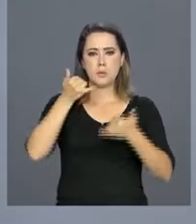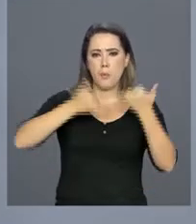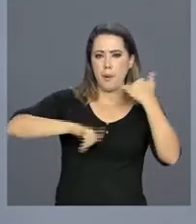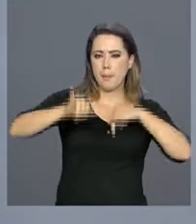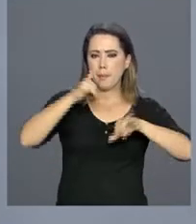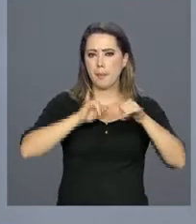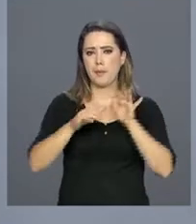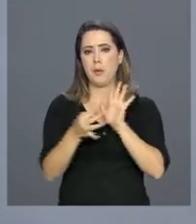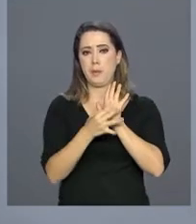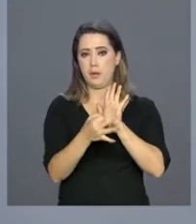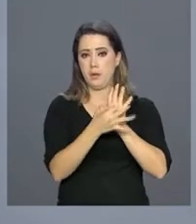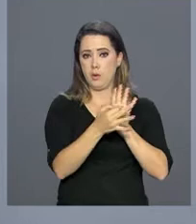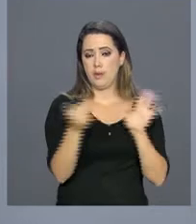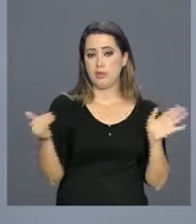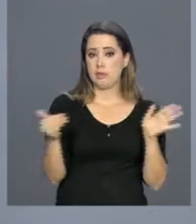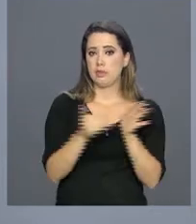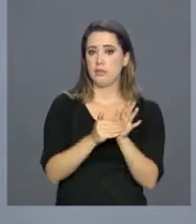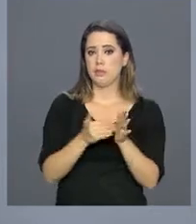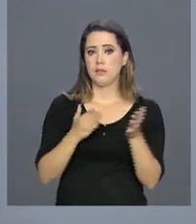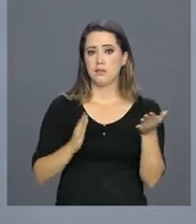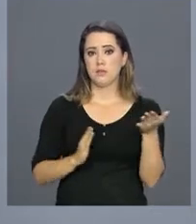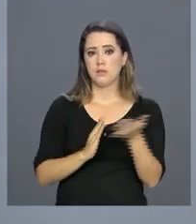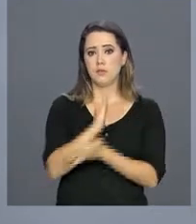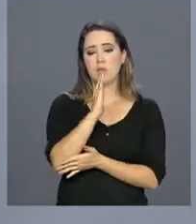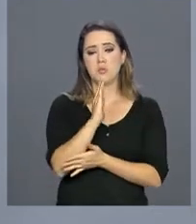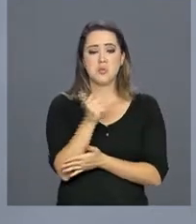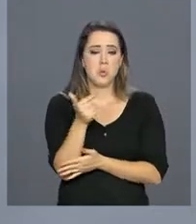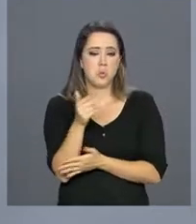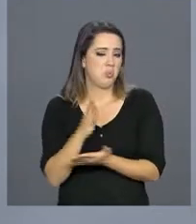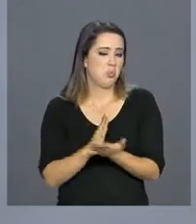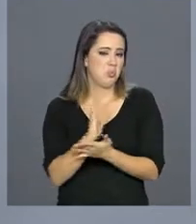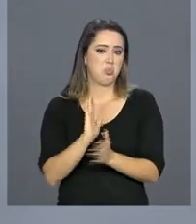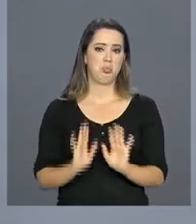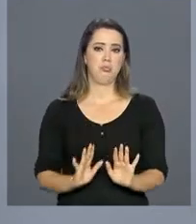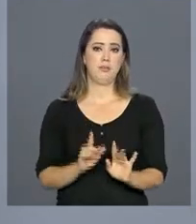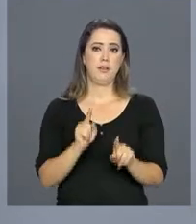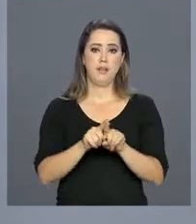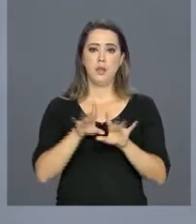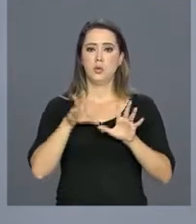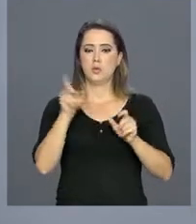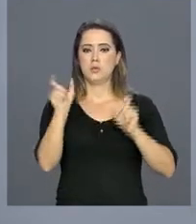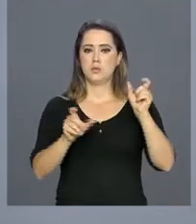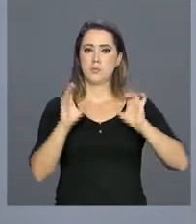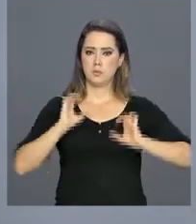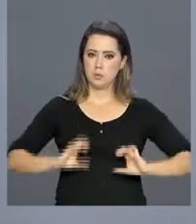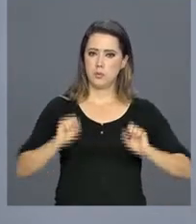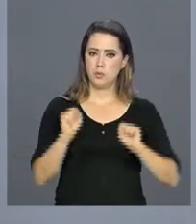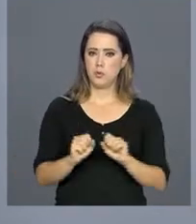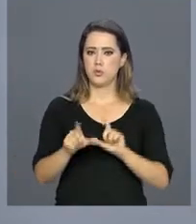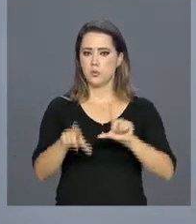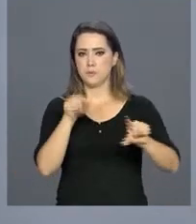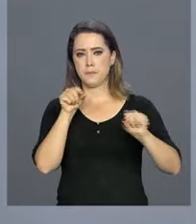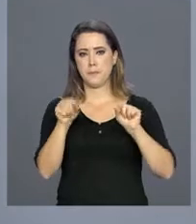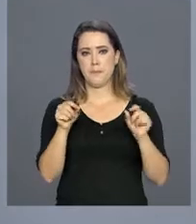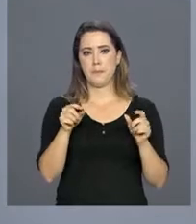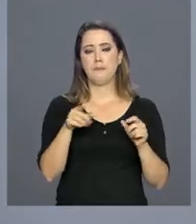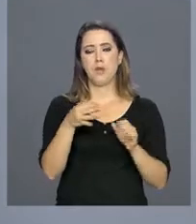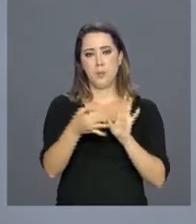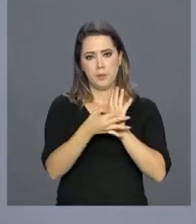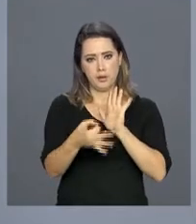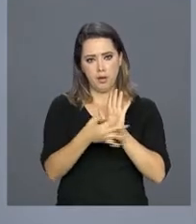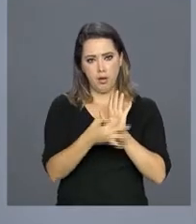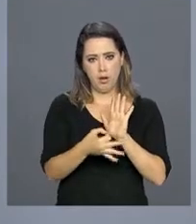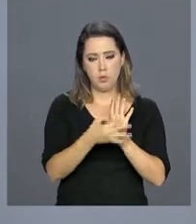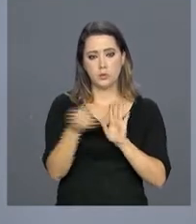uma consulta pública até ser a ser ou não aprovado e todos os cidadãos podem opinar sobre a chegada de novos medicamentos